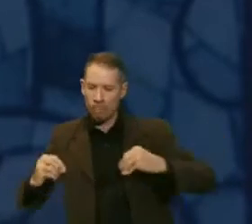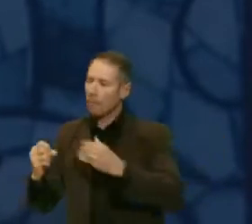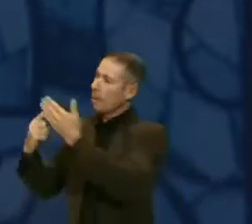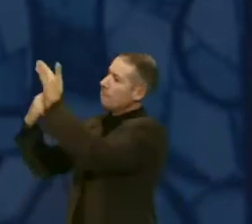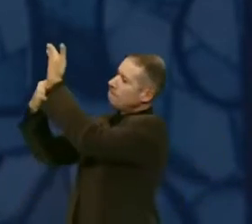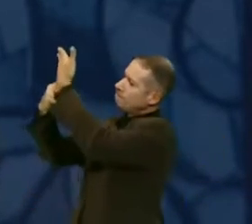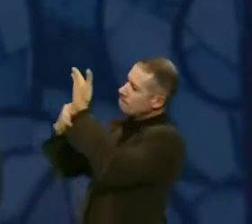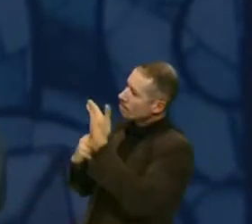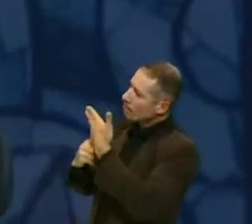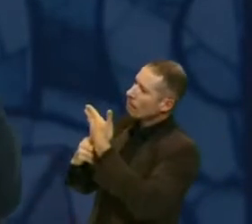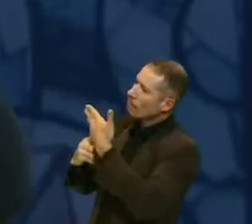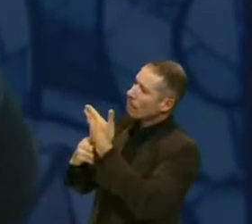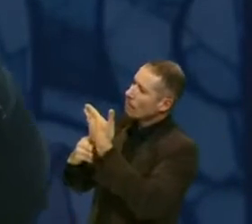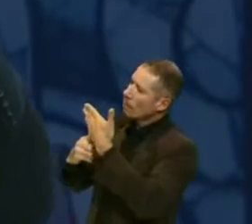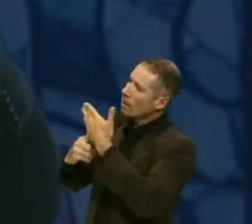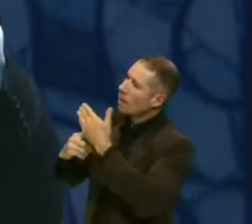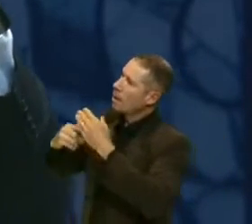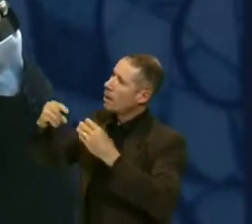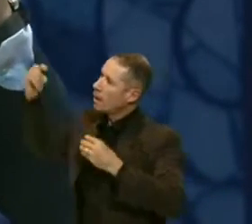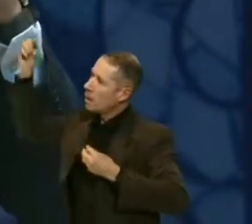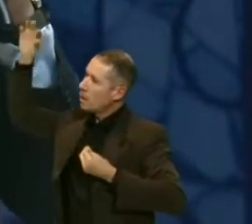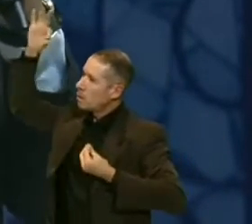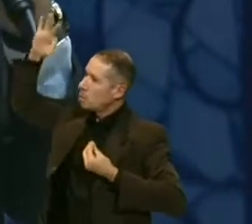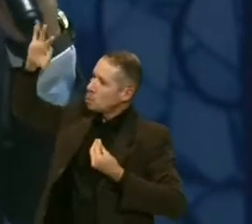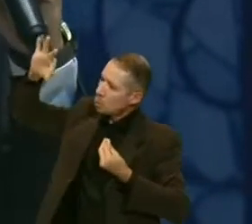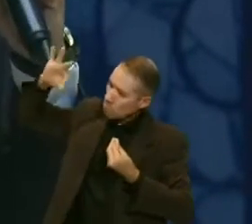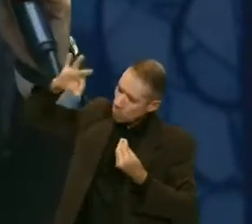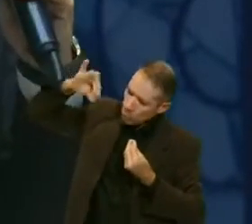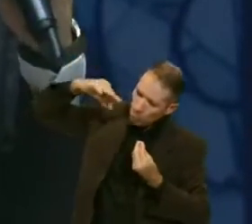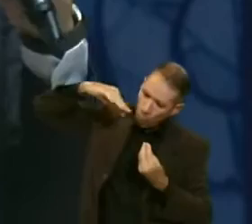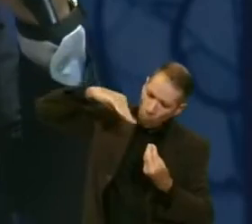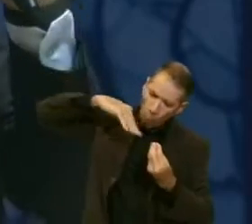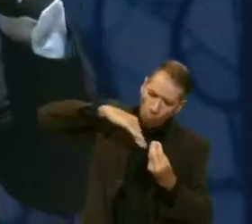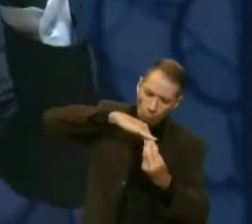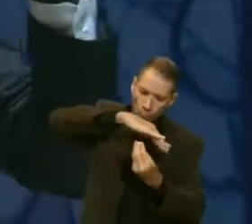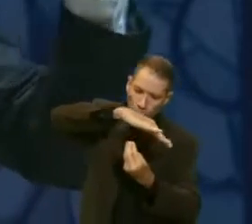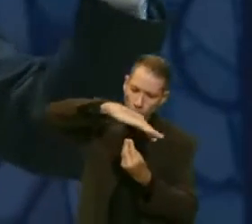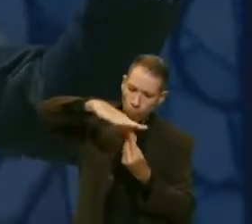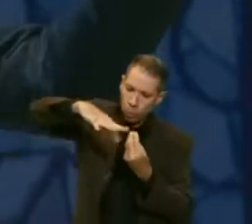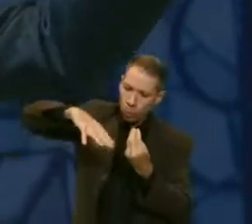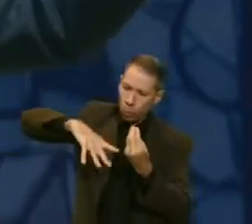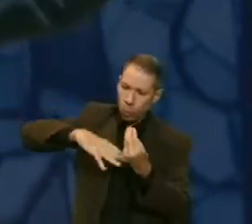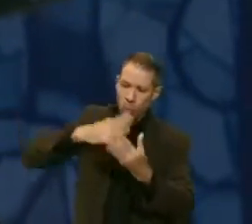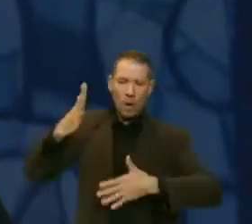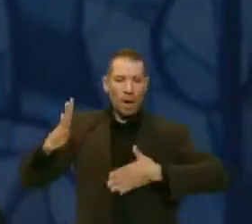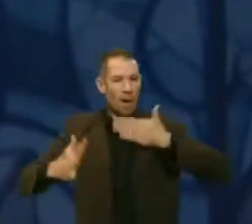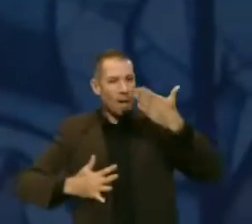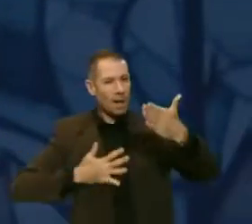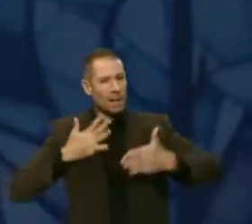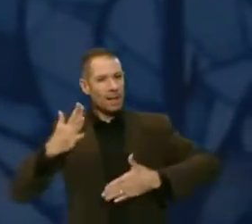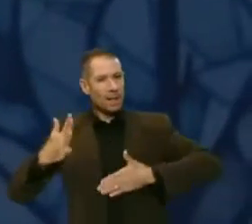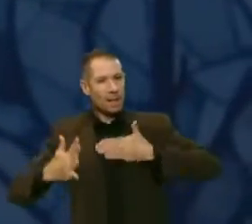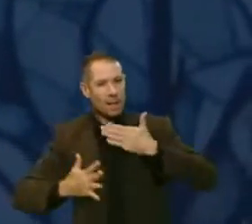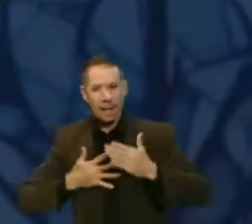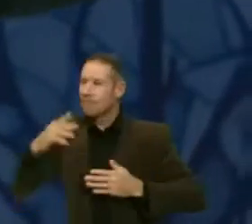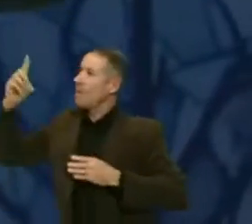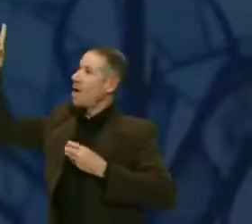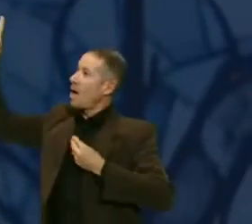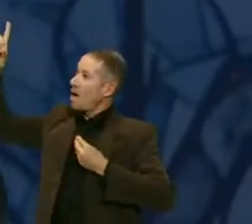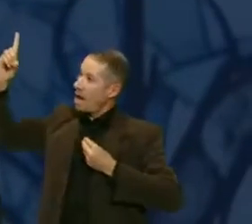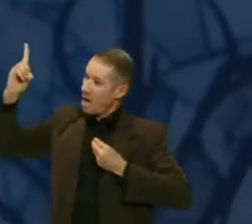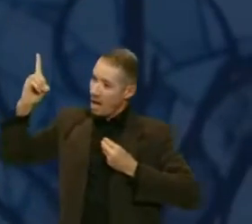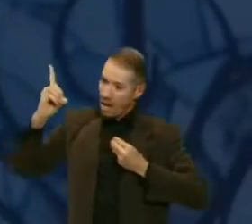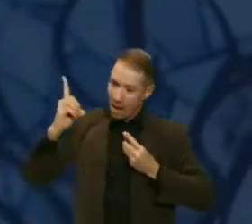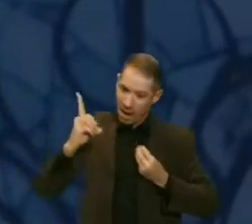revelação, Ele vai derramar bálsamo de alegria, Ele vai nos